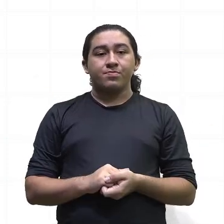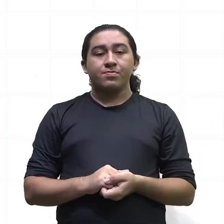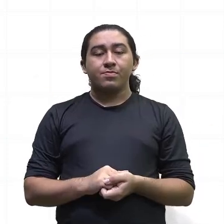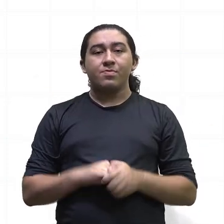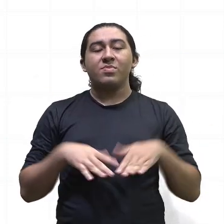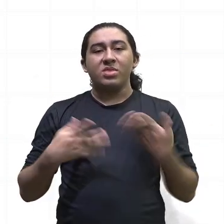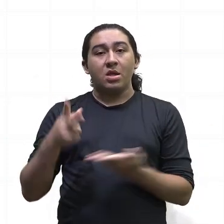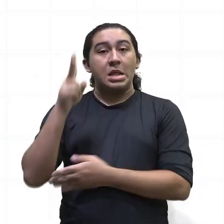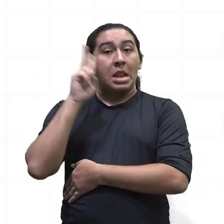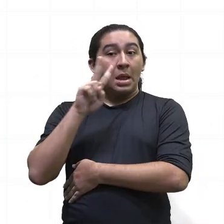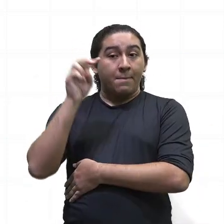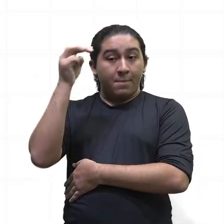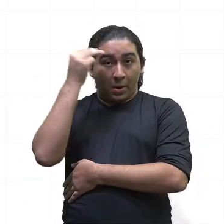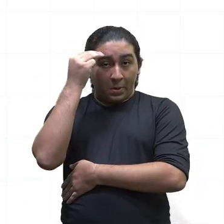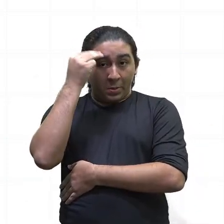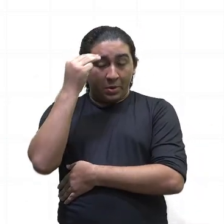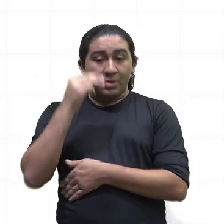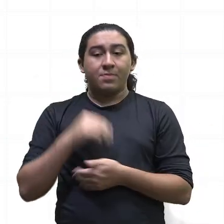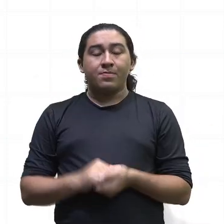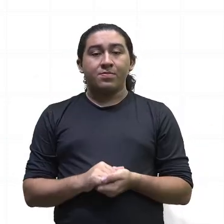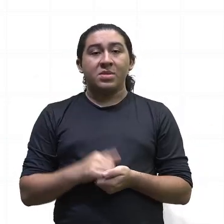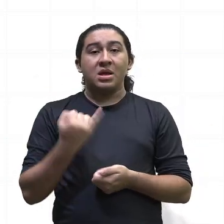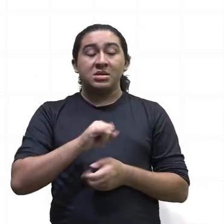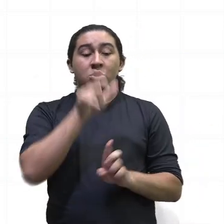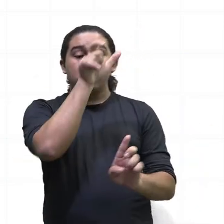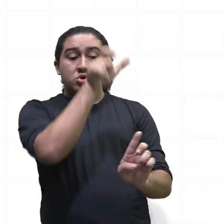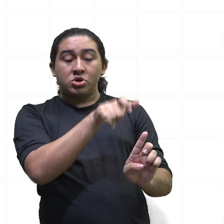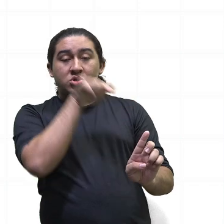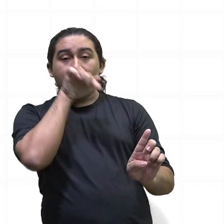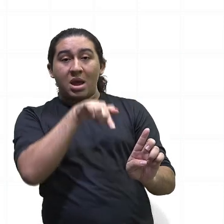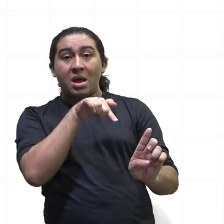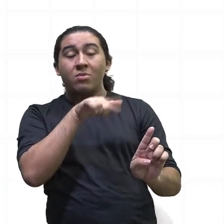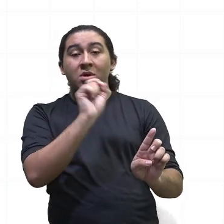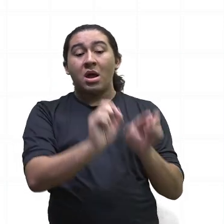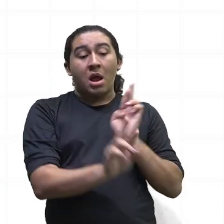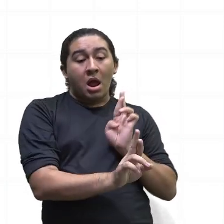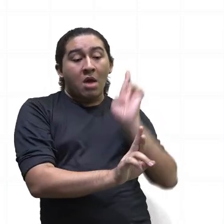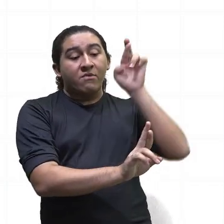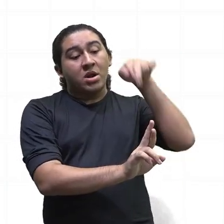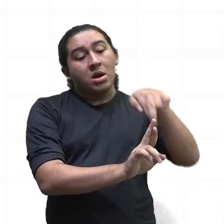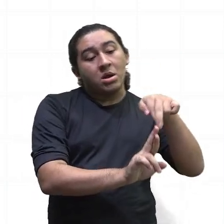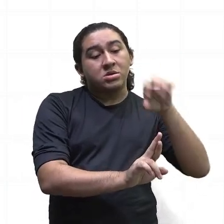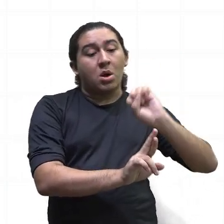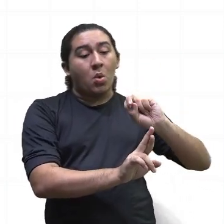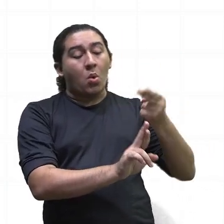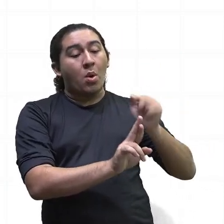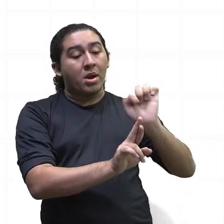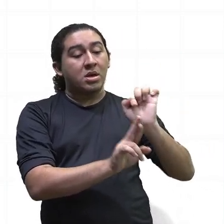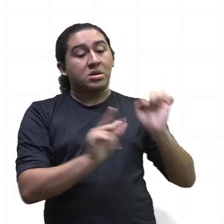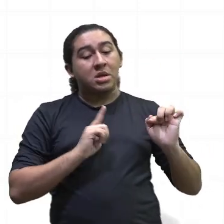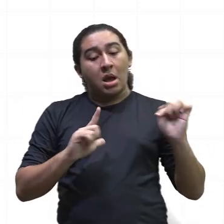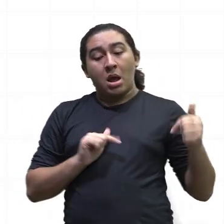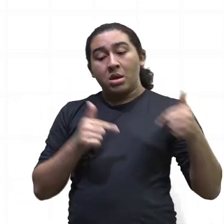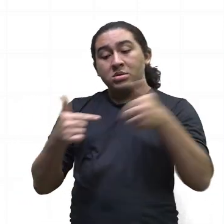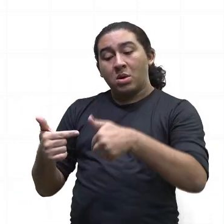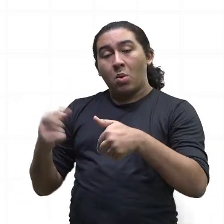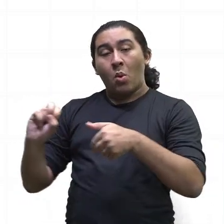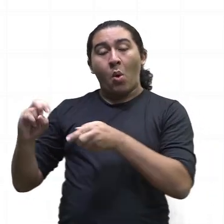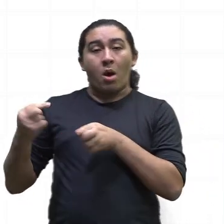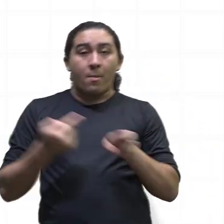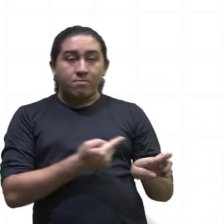Então, não esqueçam, tá? Que sujeito é quem ou que se fala, é aquele que pratica e sofre a ação do